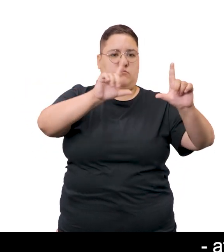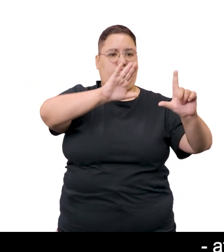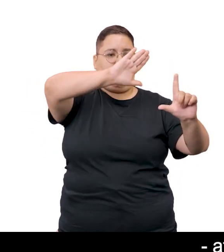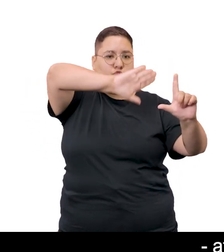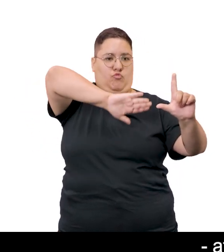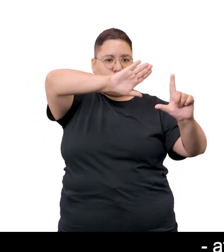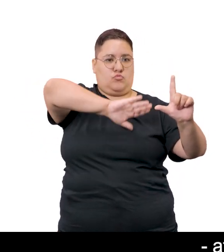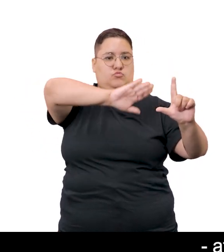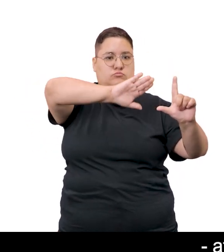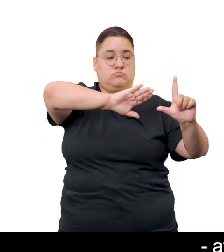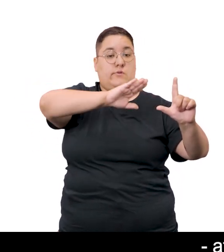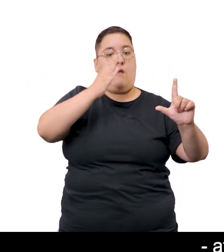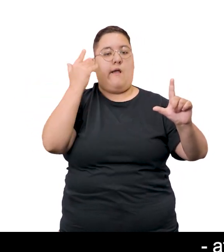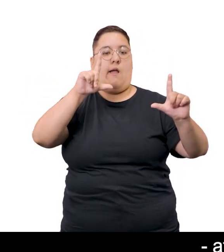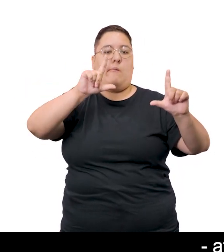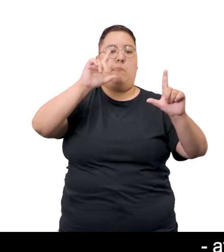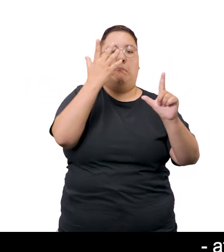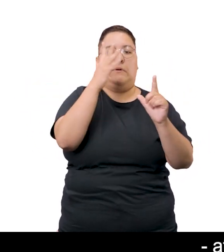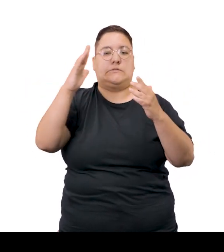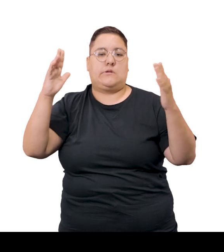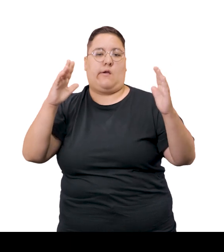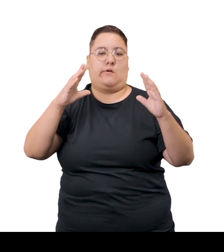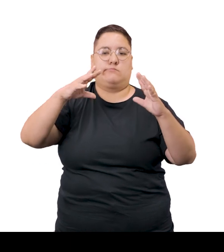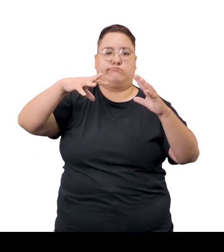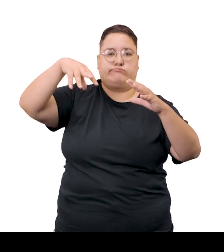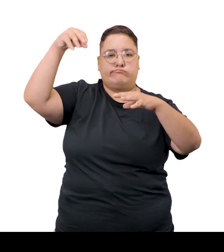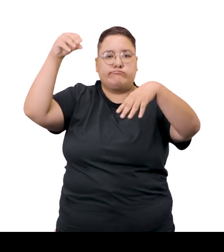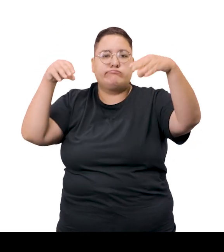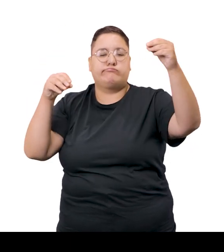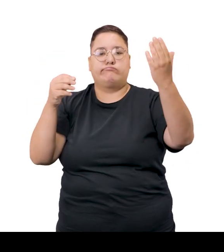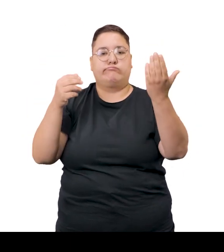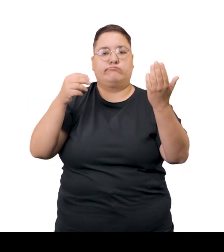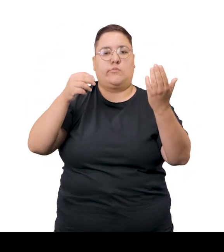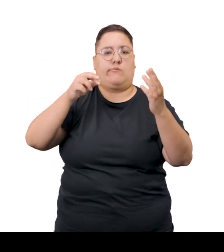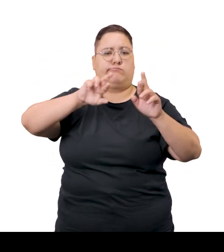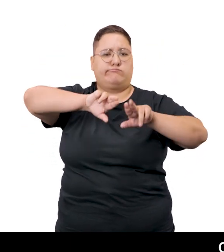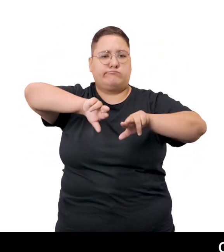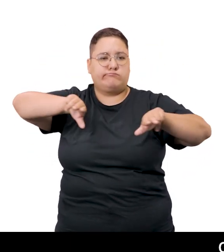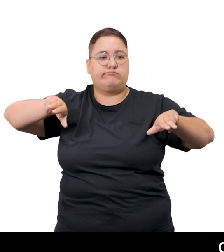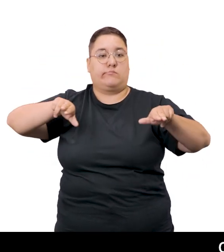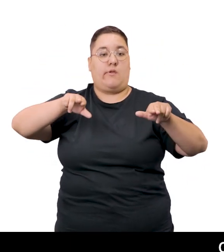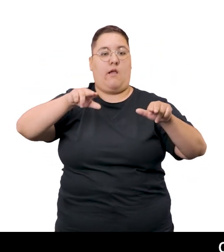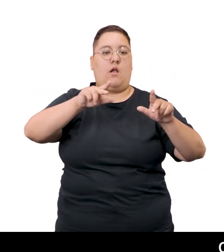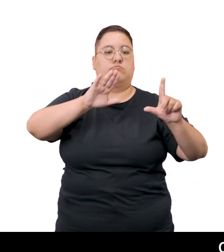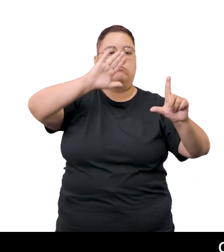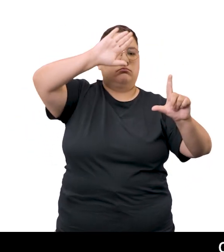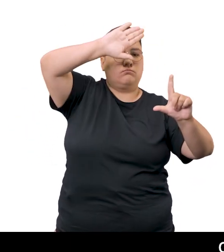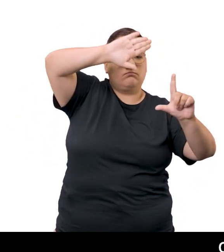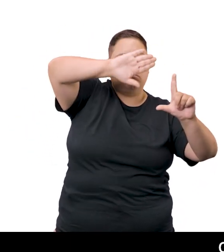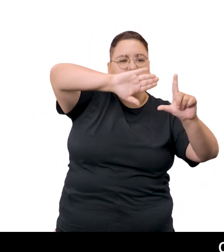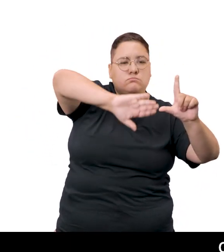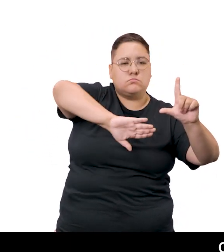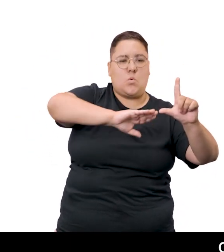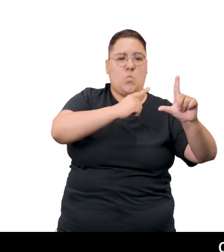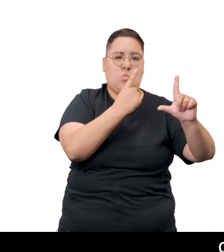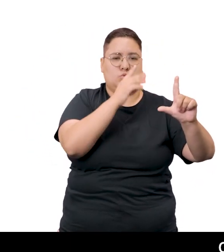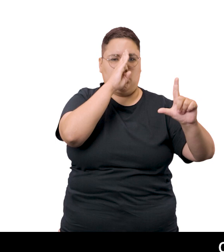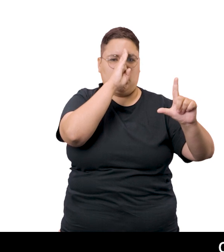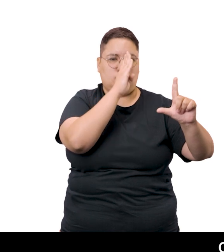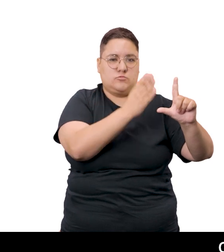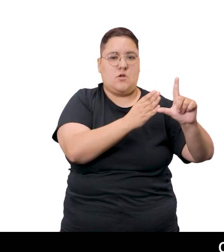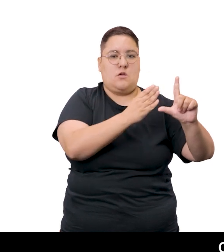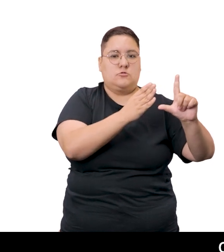compostos por paisagens, palácios e cômodos, por uma base colorida sólida, com o intuito de acentuar a forma